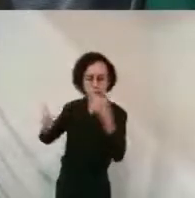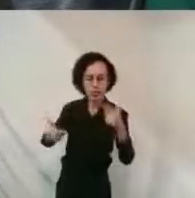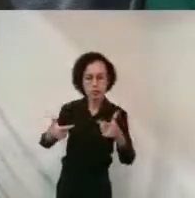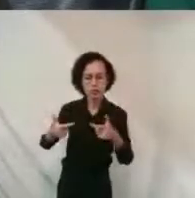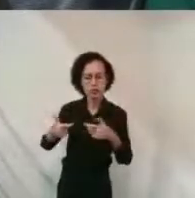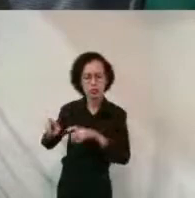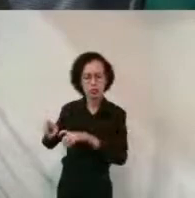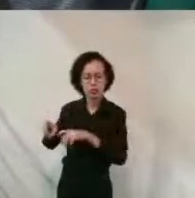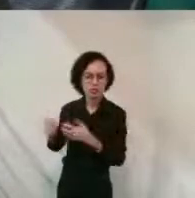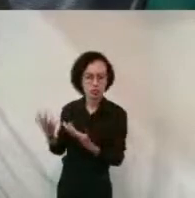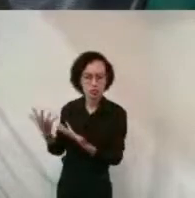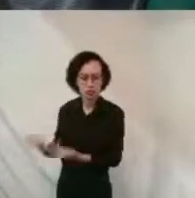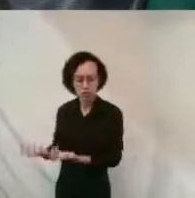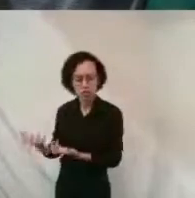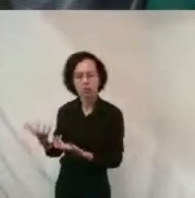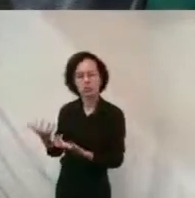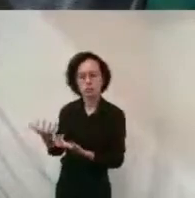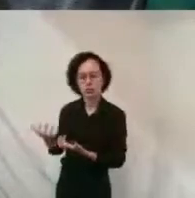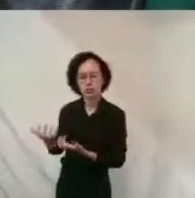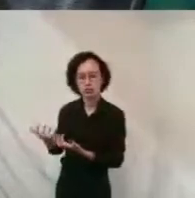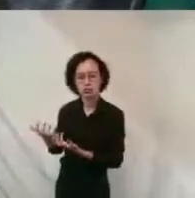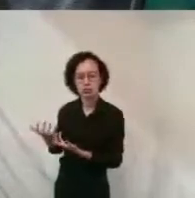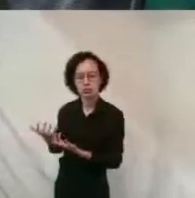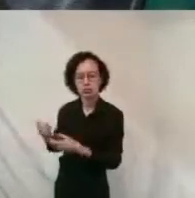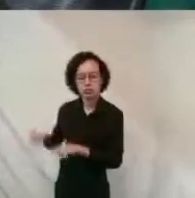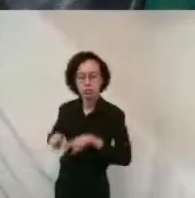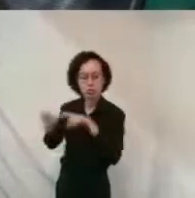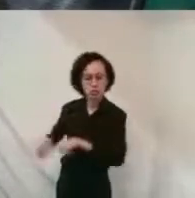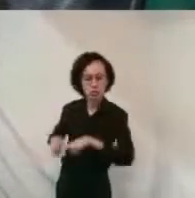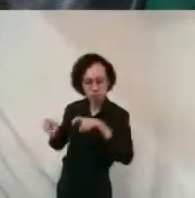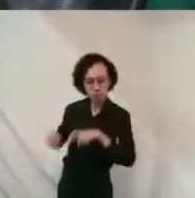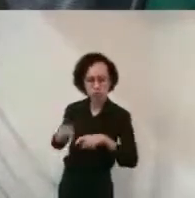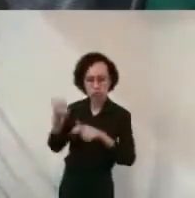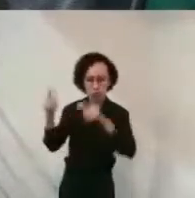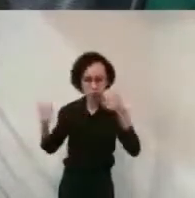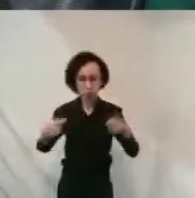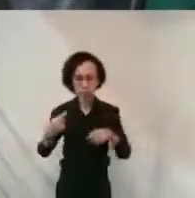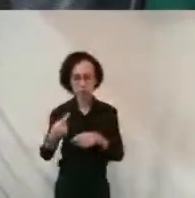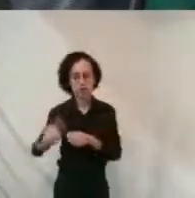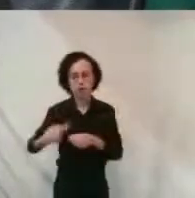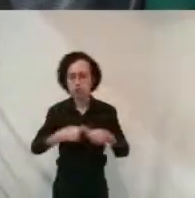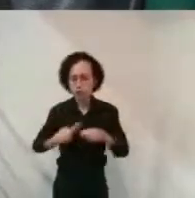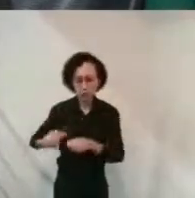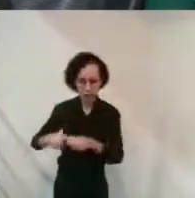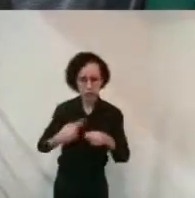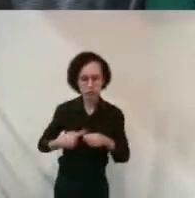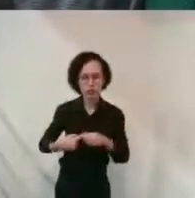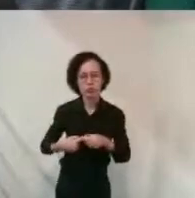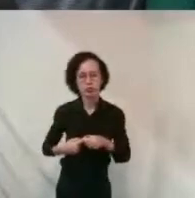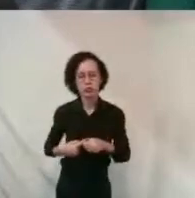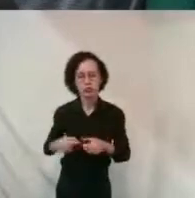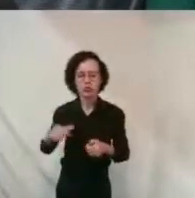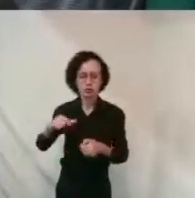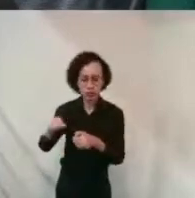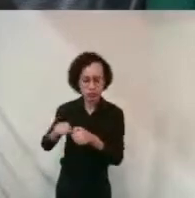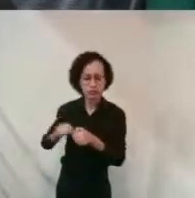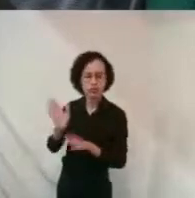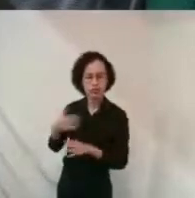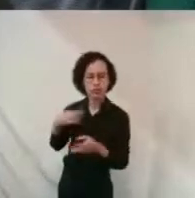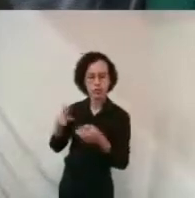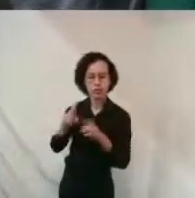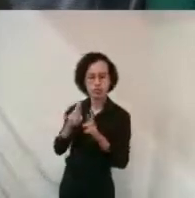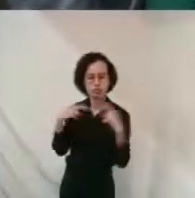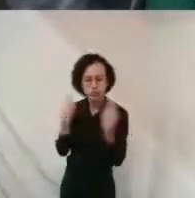com a Brelp e estamos fazendo em Ilhéus com a Betre. E agora eu fiz várias reuniões com várias outras